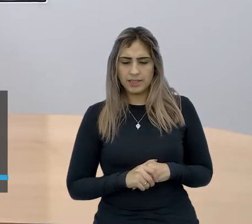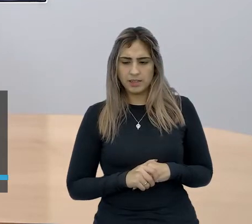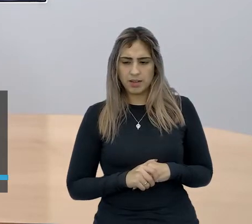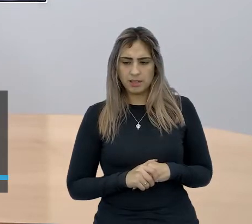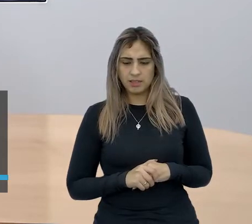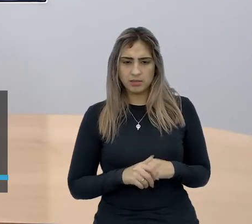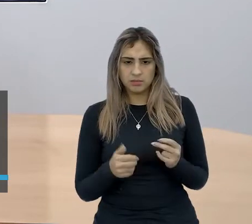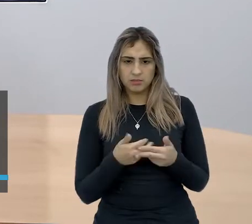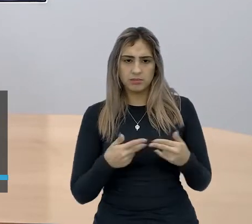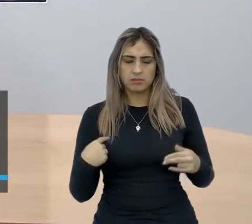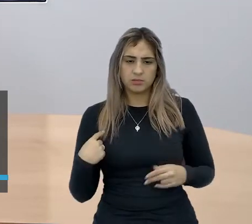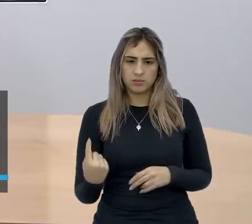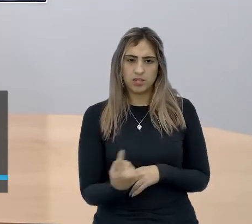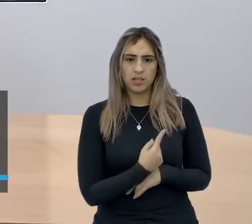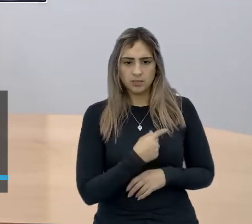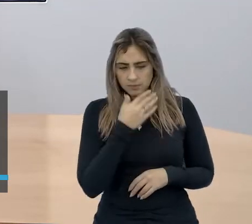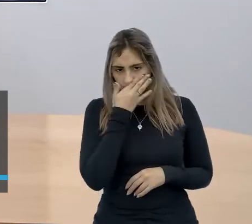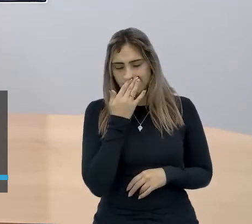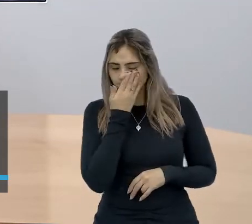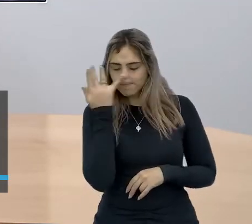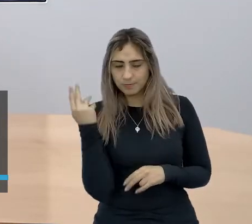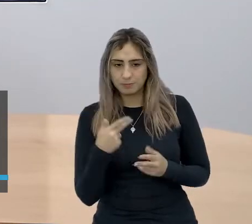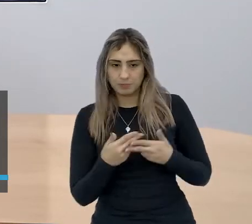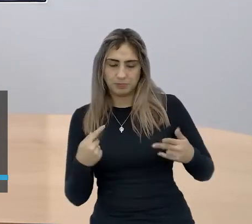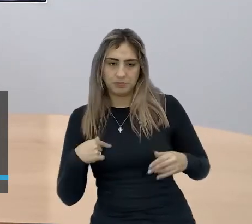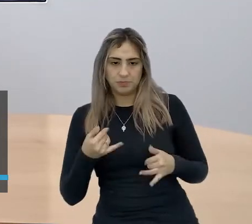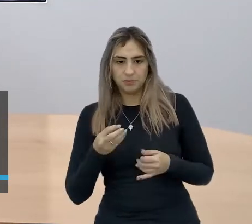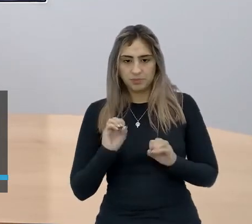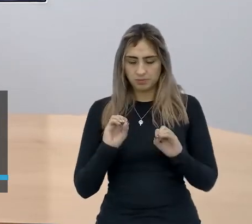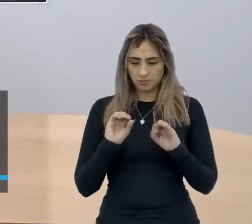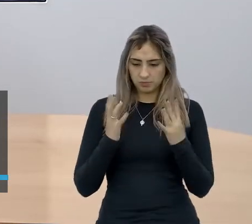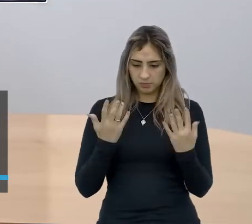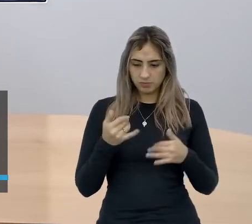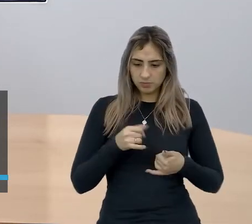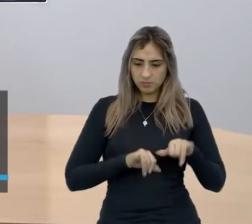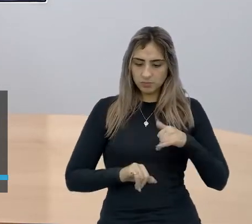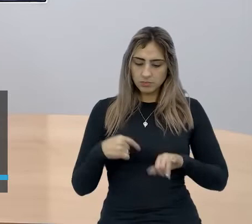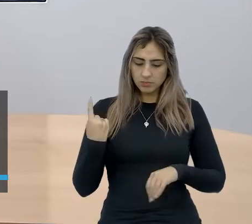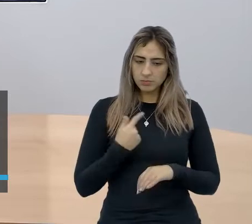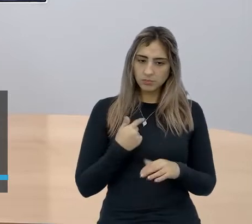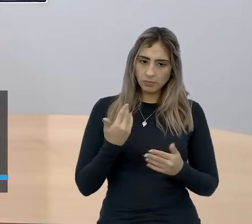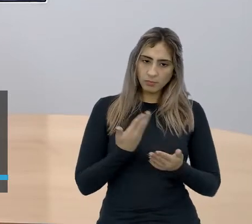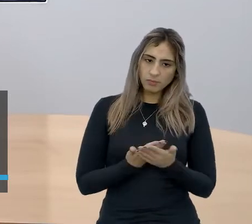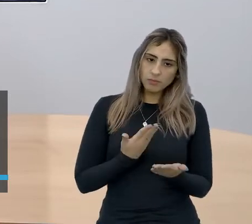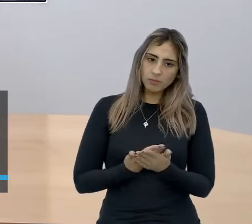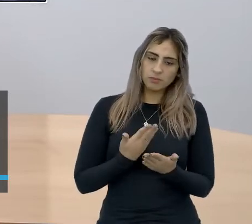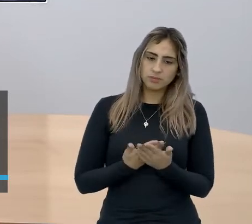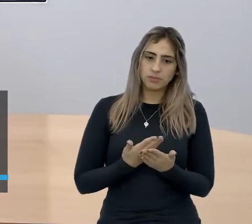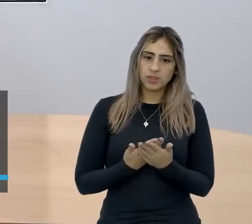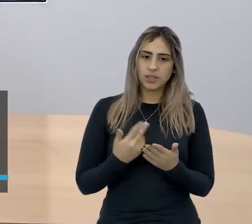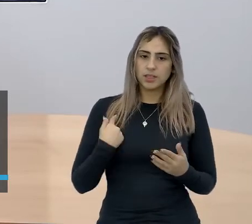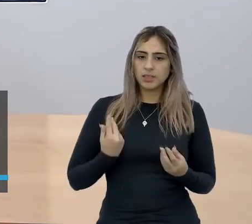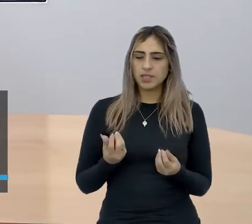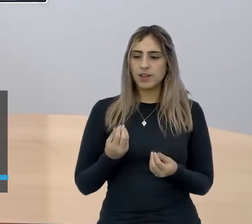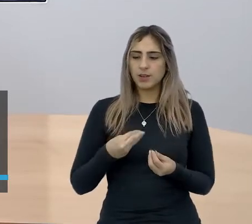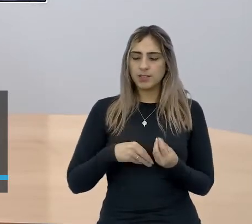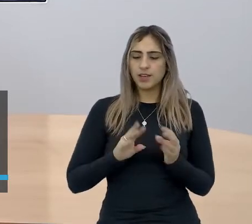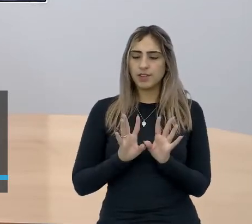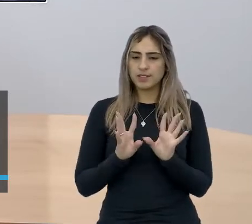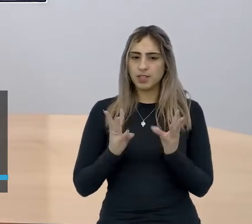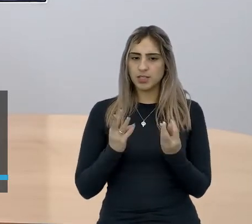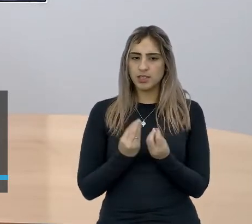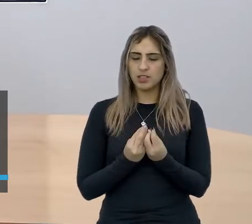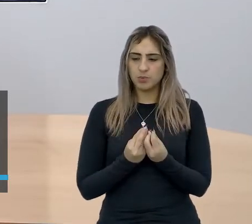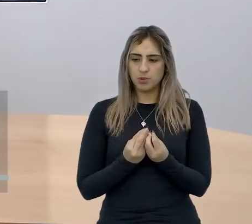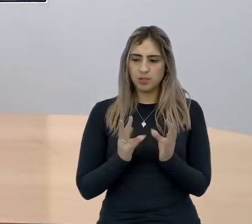Você percebe. Bom, então, as soluções que nós estudamos, elas são misturas homogêneas.